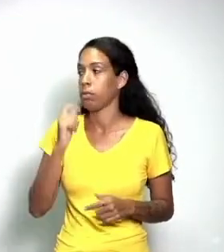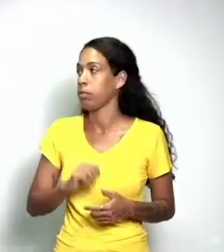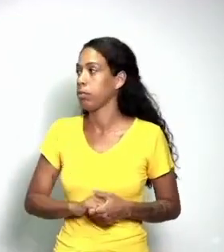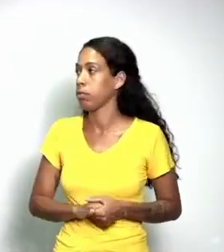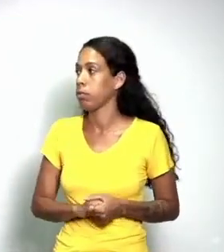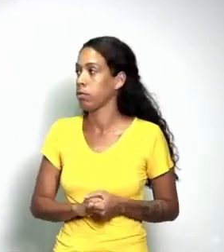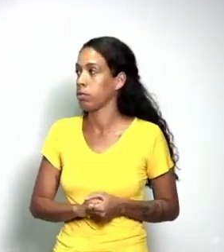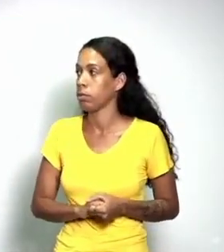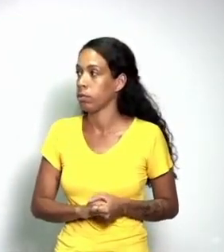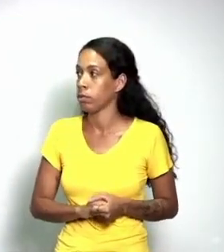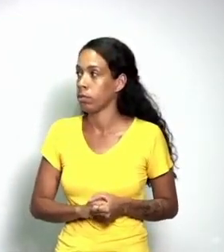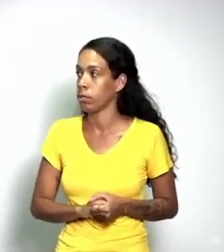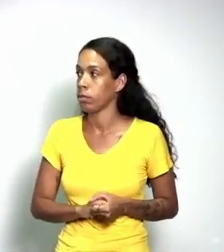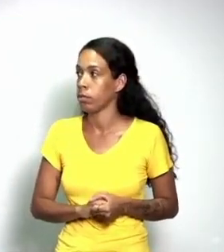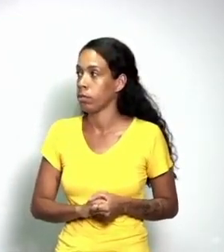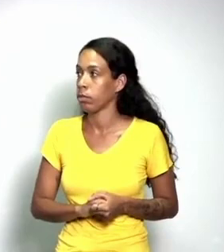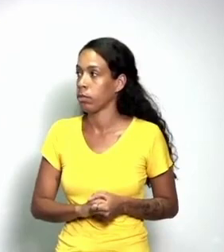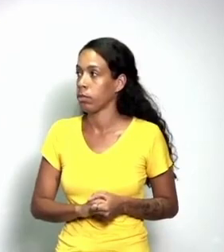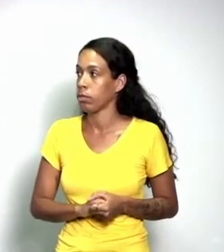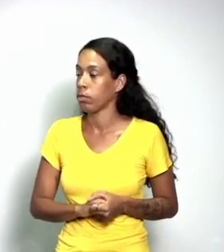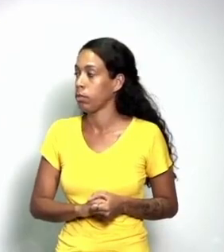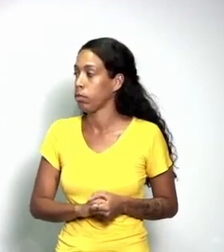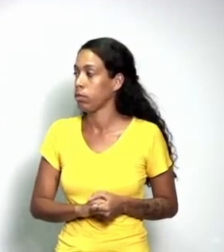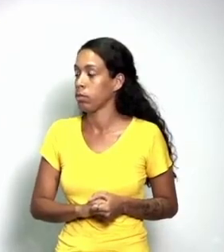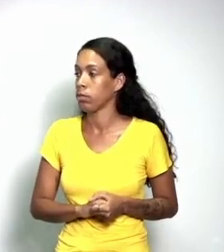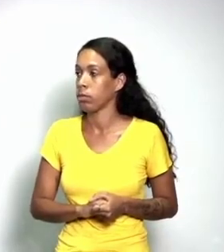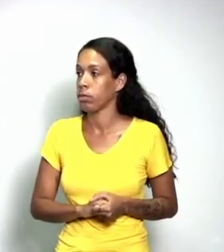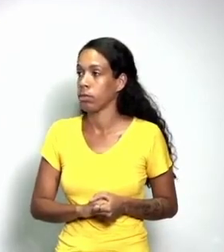Tem uma perguntinha aqui, hein? Manda.